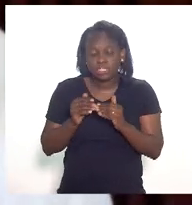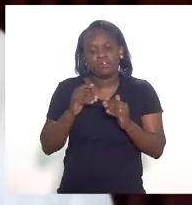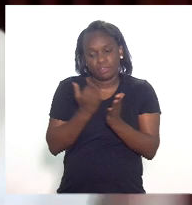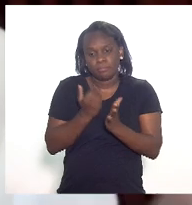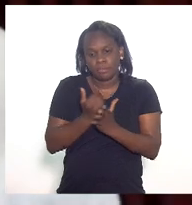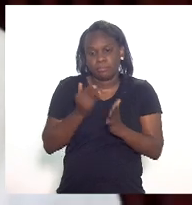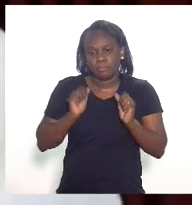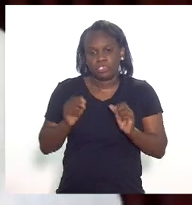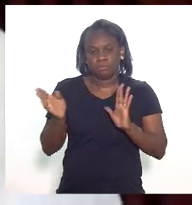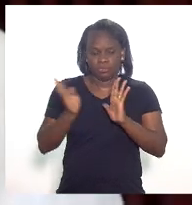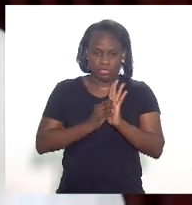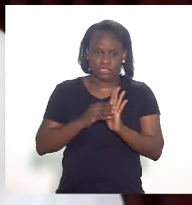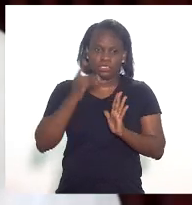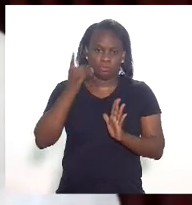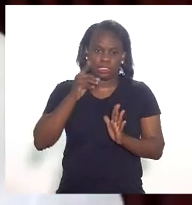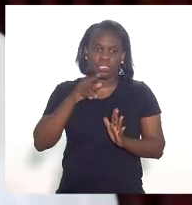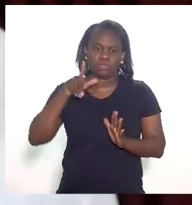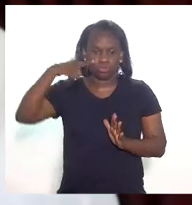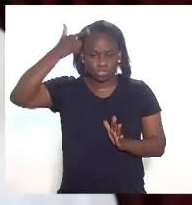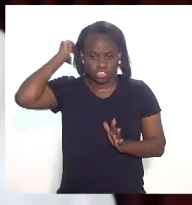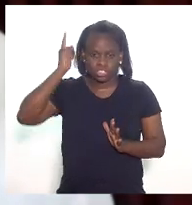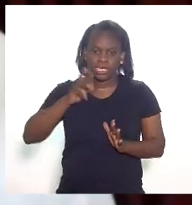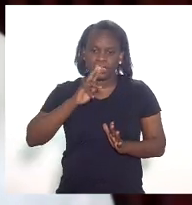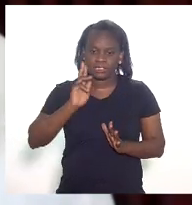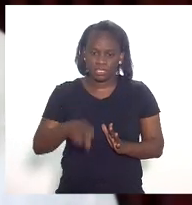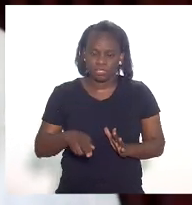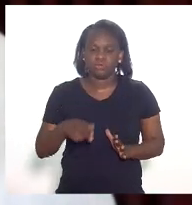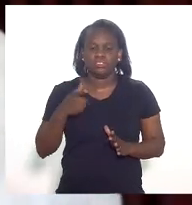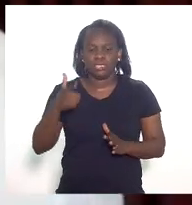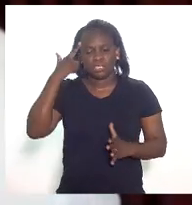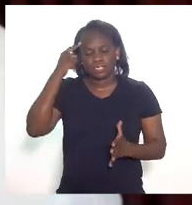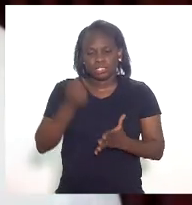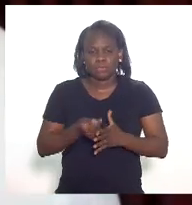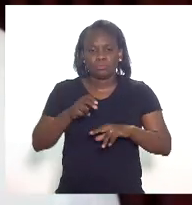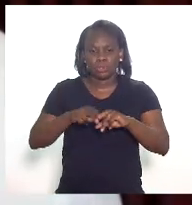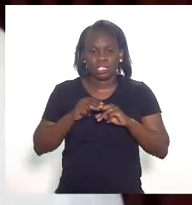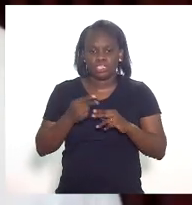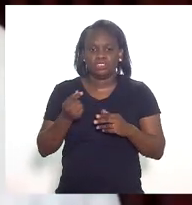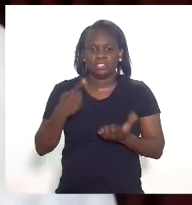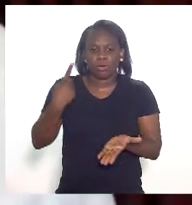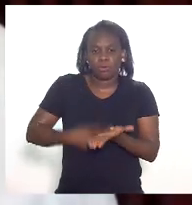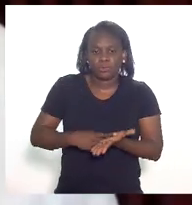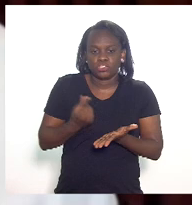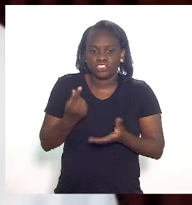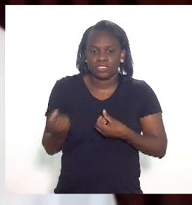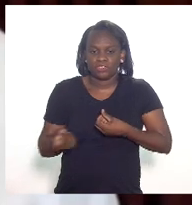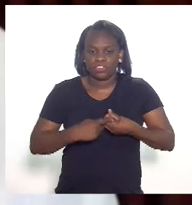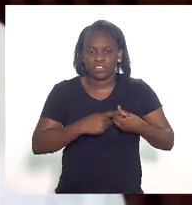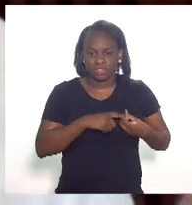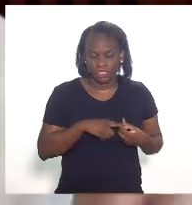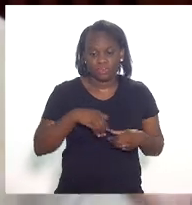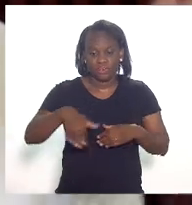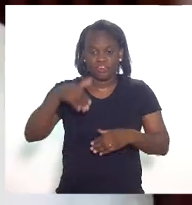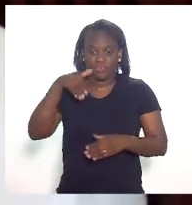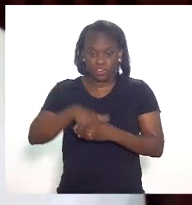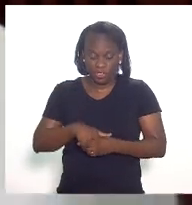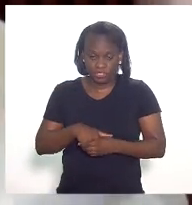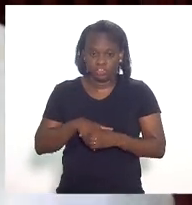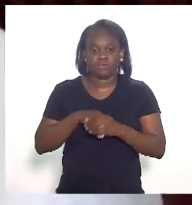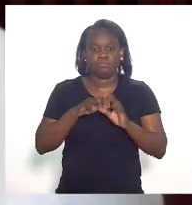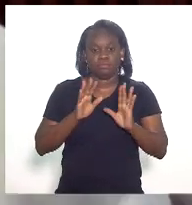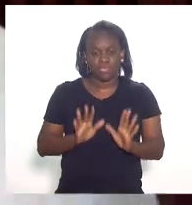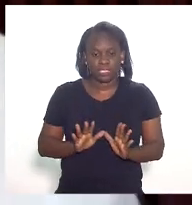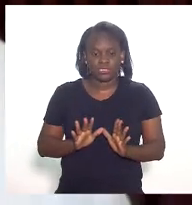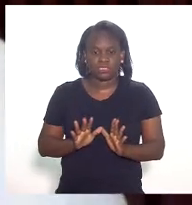exceção, porque o deputado Luiz Paulo tem razão no parecer por conta do regime. Aí colocamos em votação. Não há